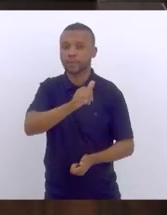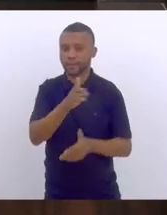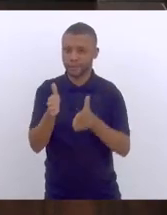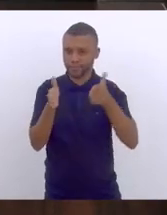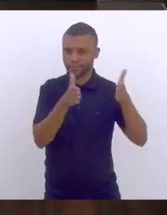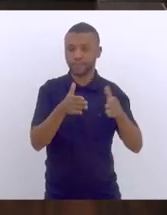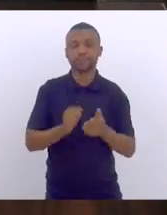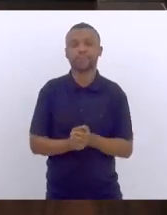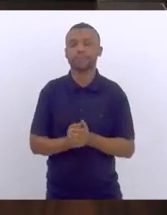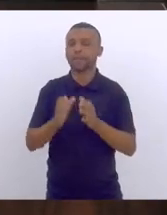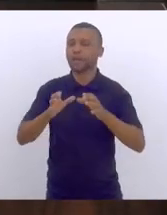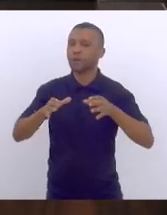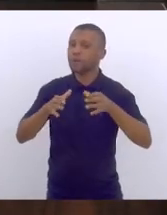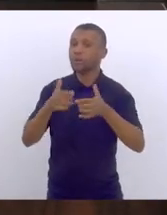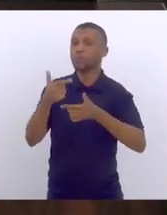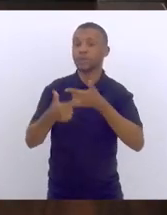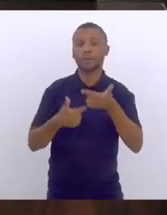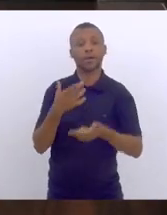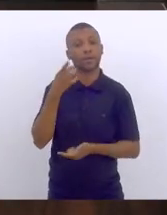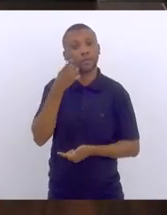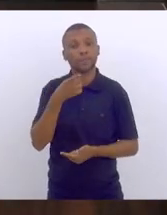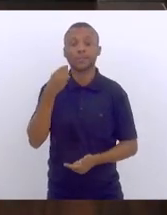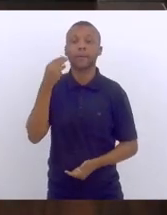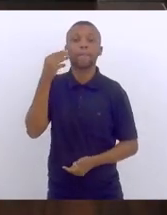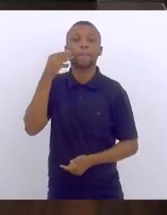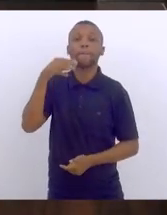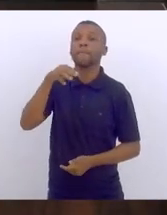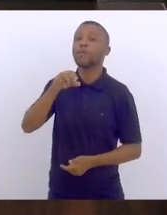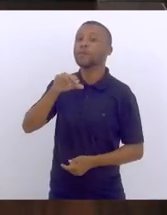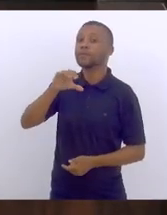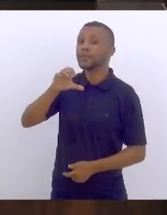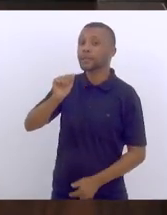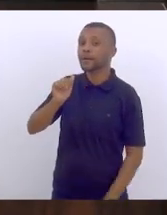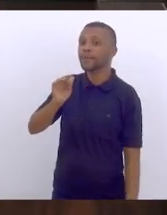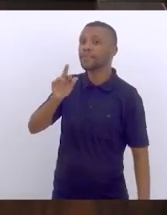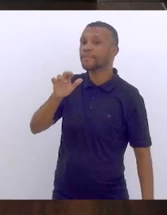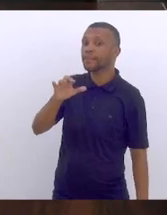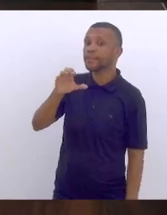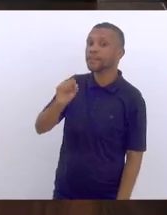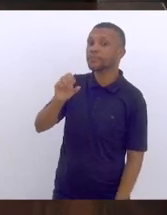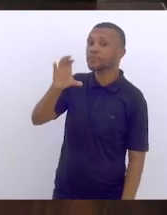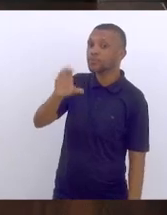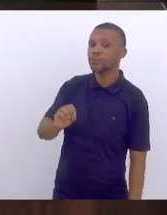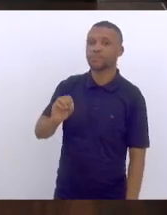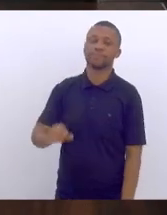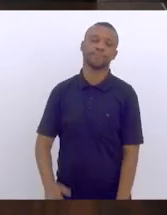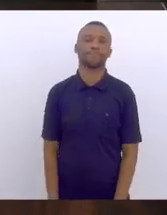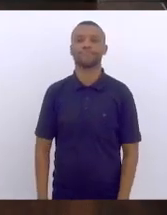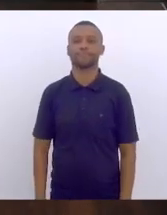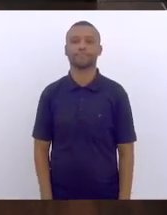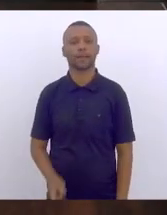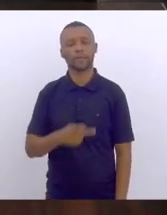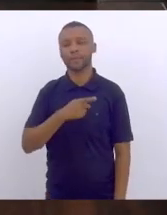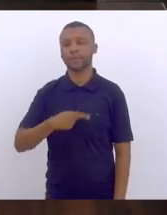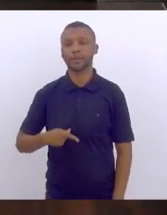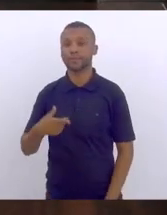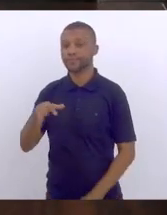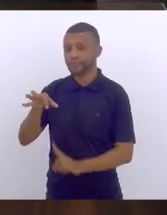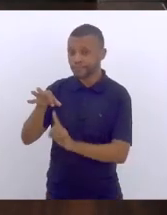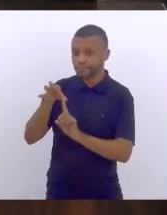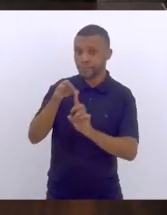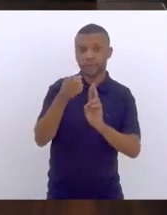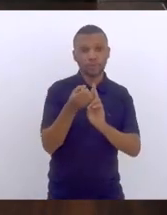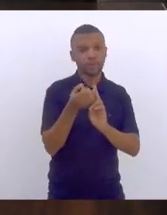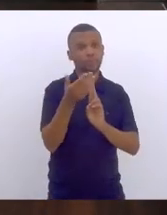Trabalho, a deputada Mônica Francisco. Deputada Mônica Francisco. Presidência designa a relatora